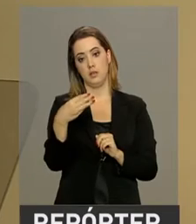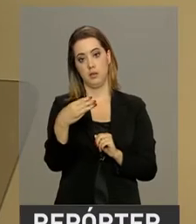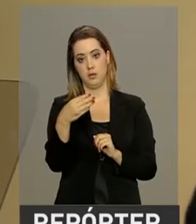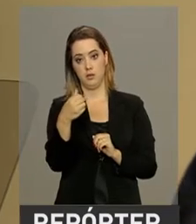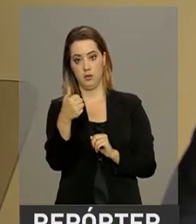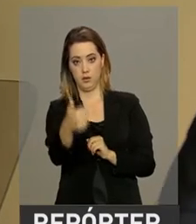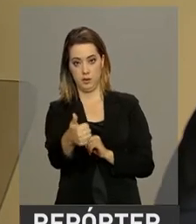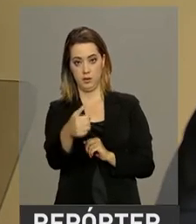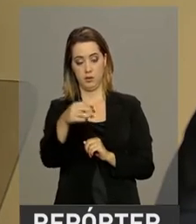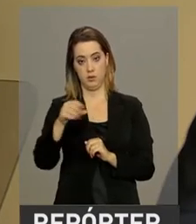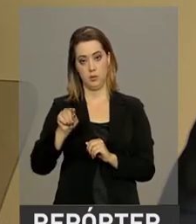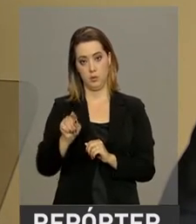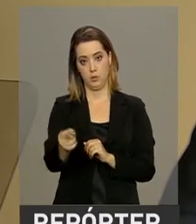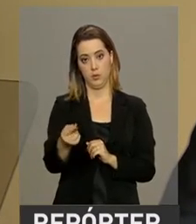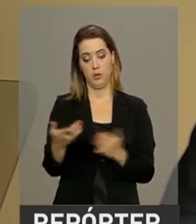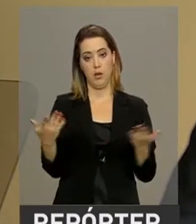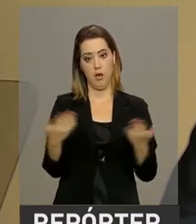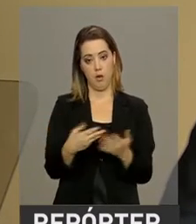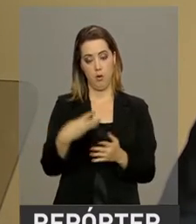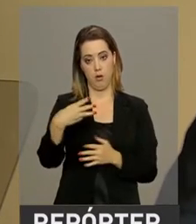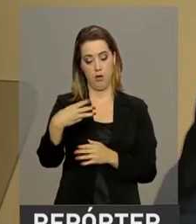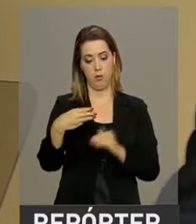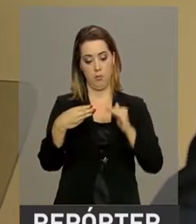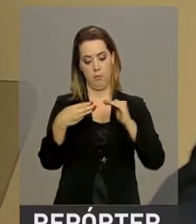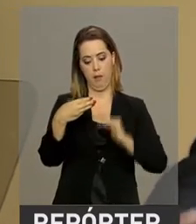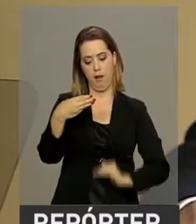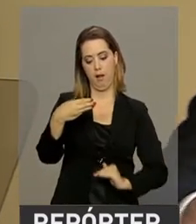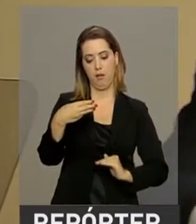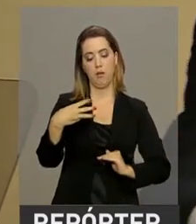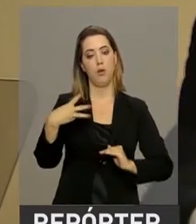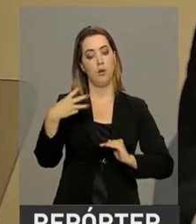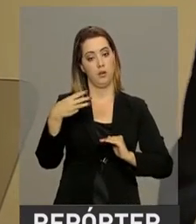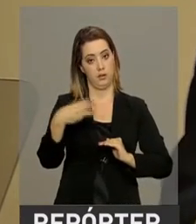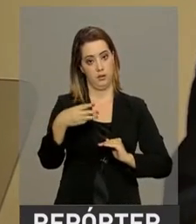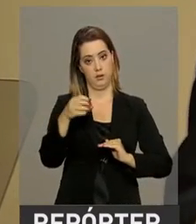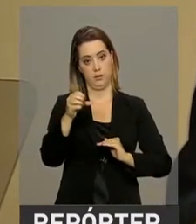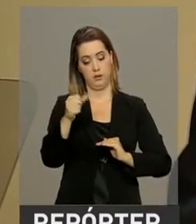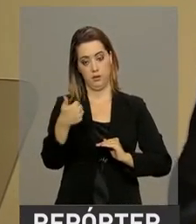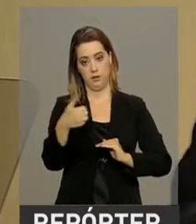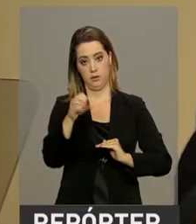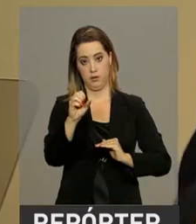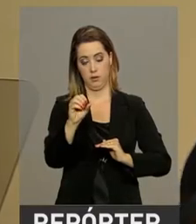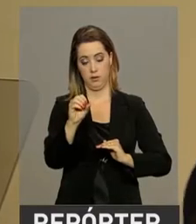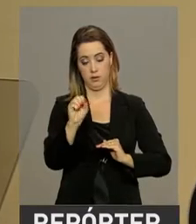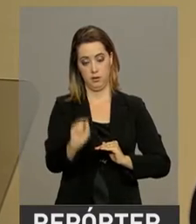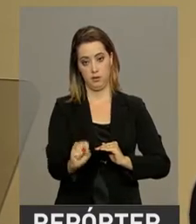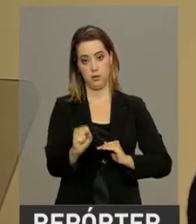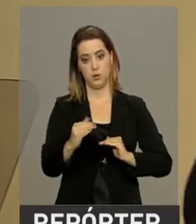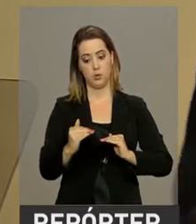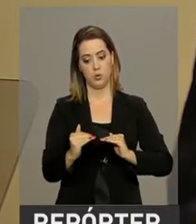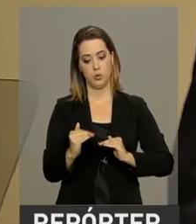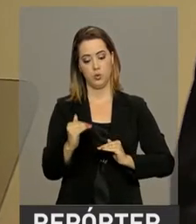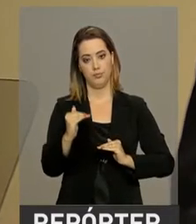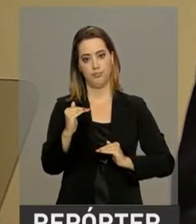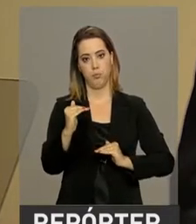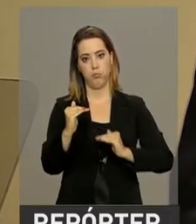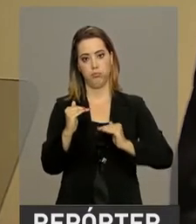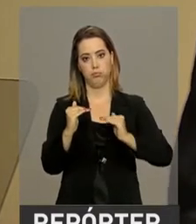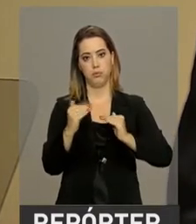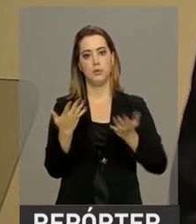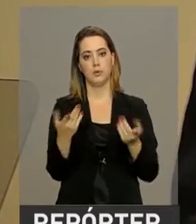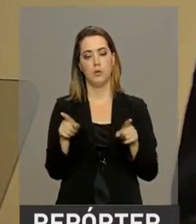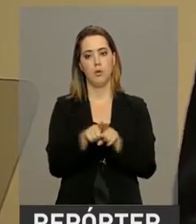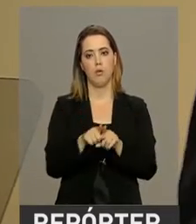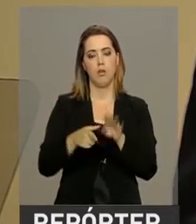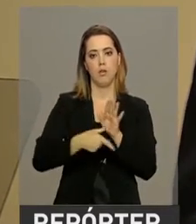para 318 pontos quando chegaram a 240 pontos nós retomamos o nosso grau de investimento e